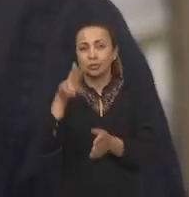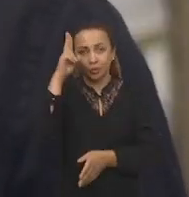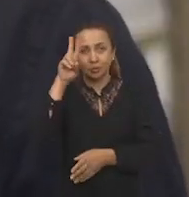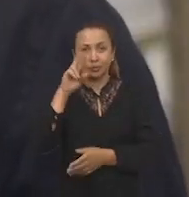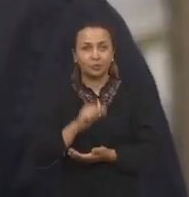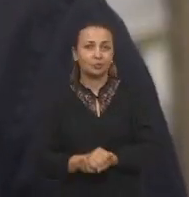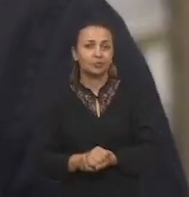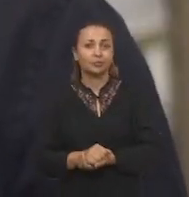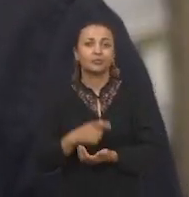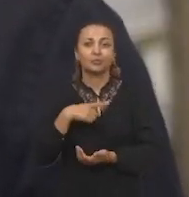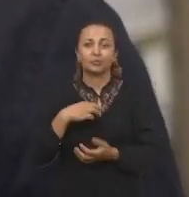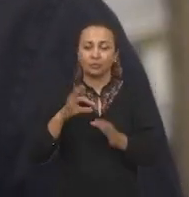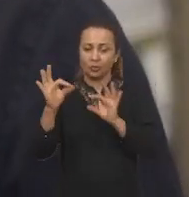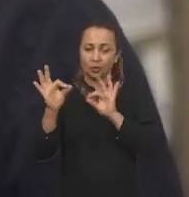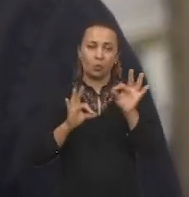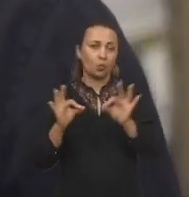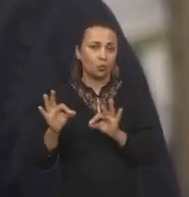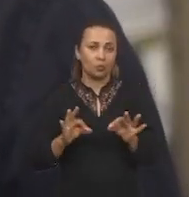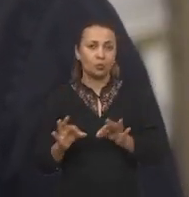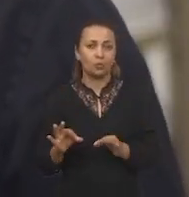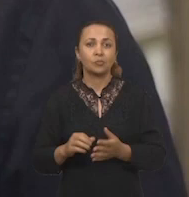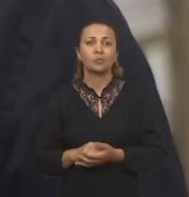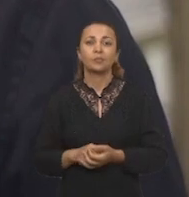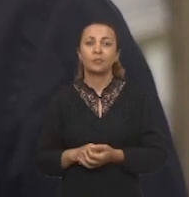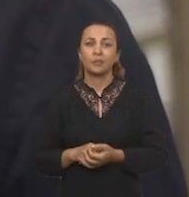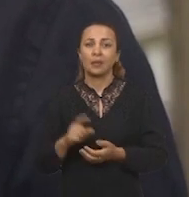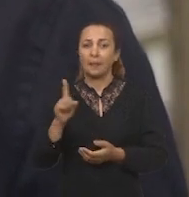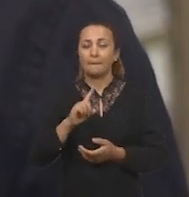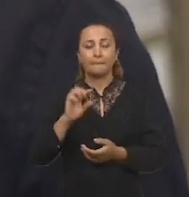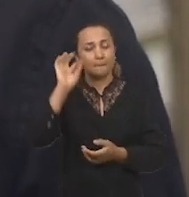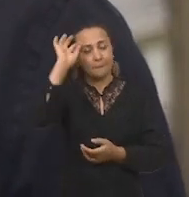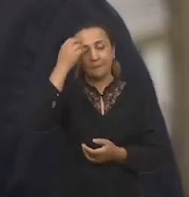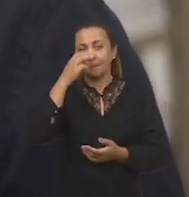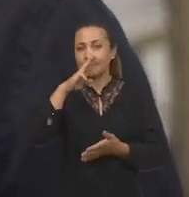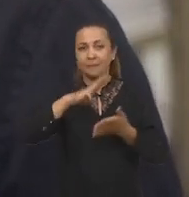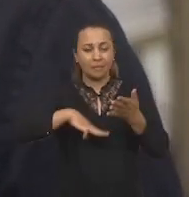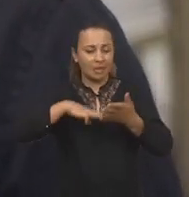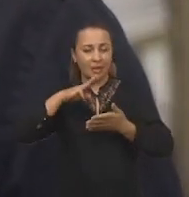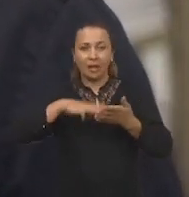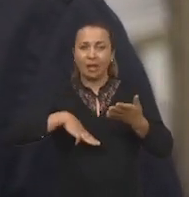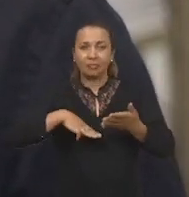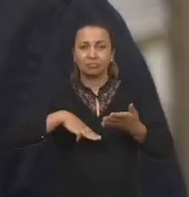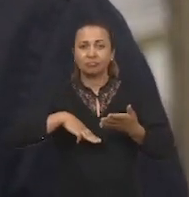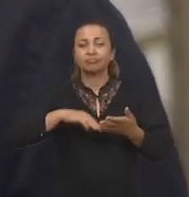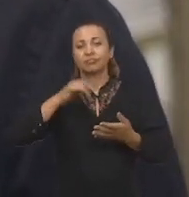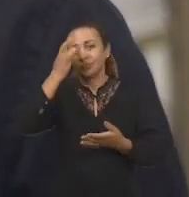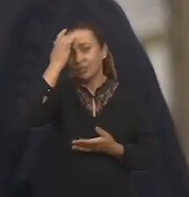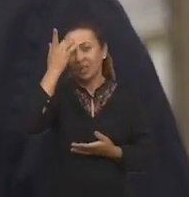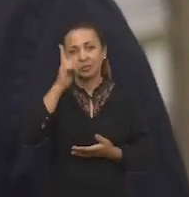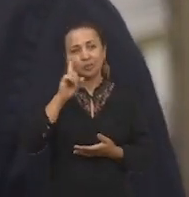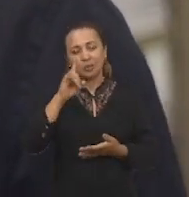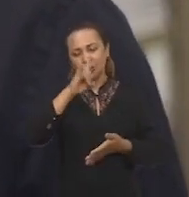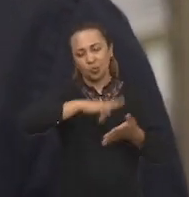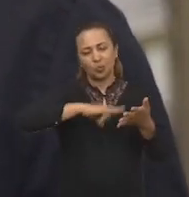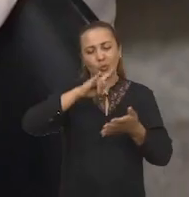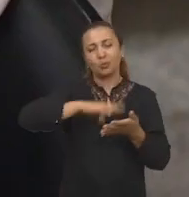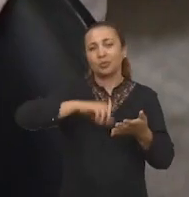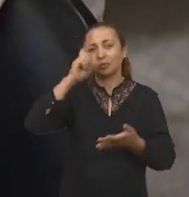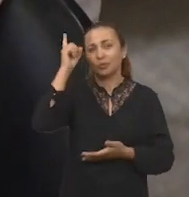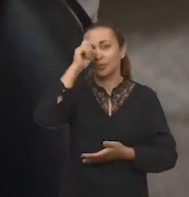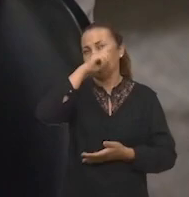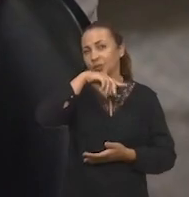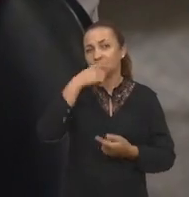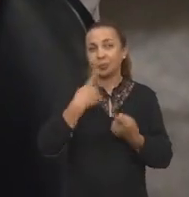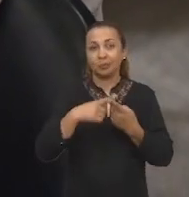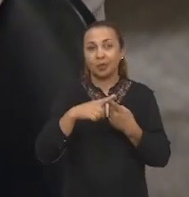materiais das organizações, né? Não são materiais fáceis de conseguir, porque muitos desses